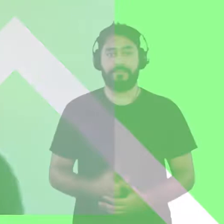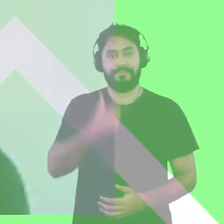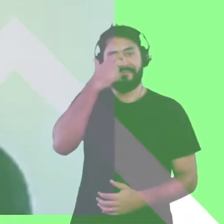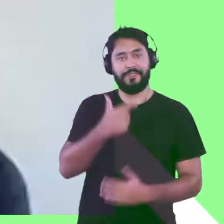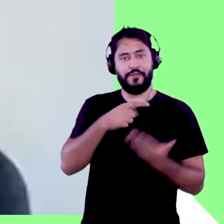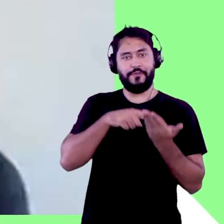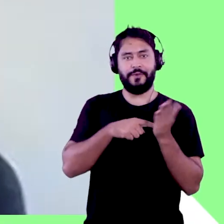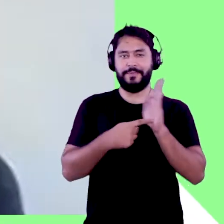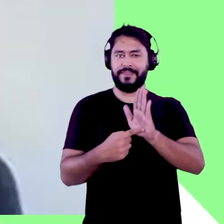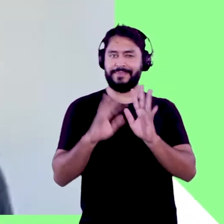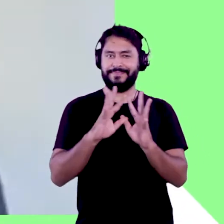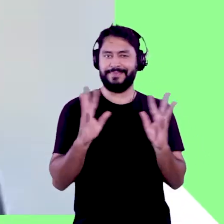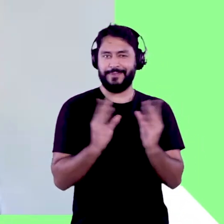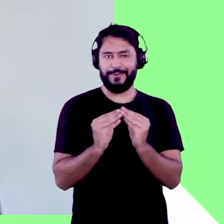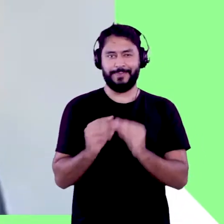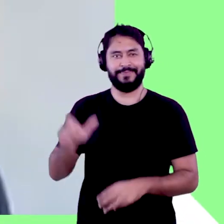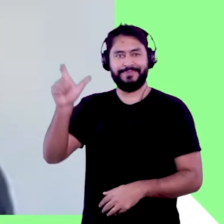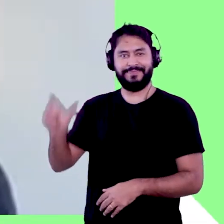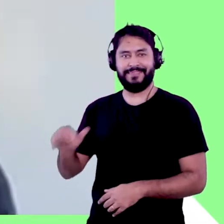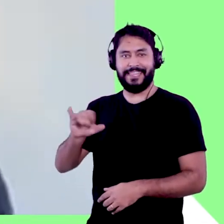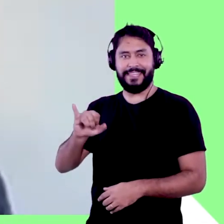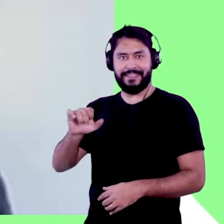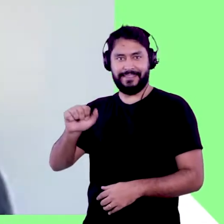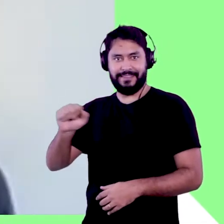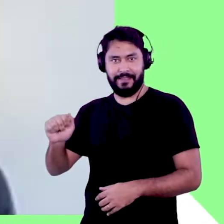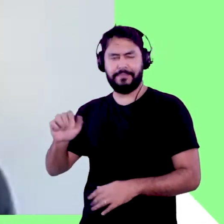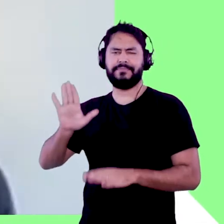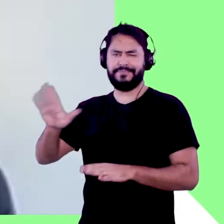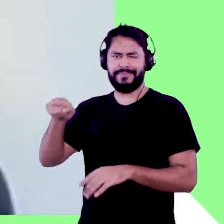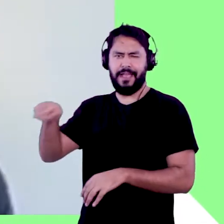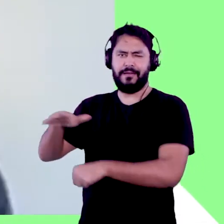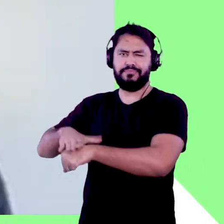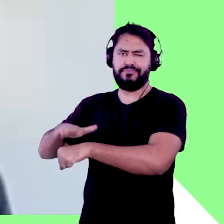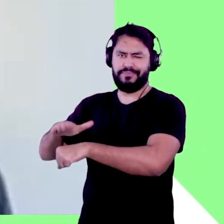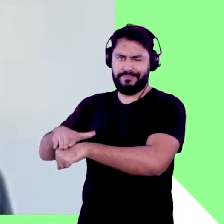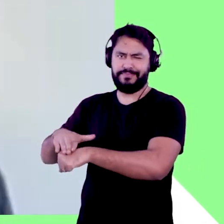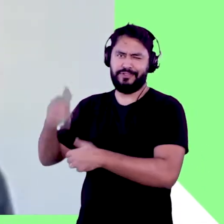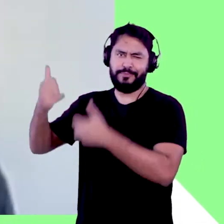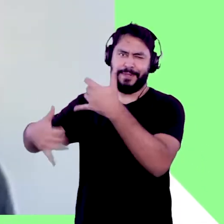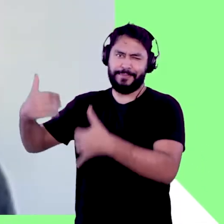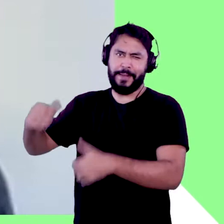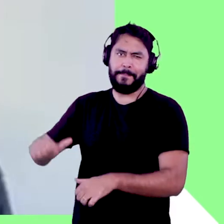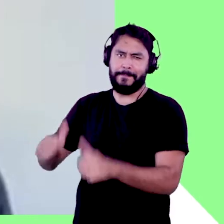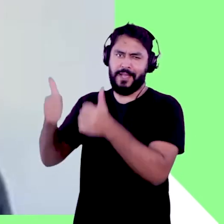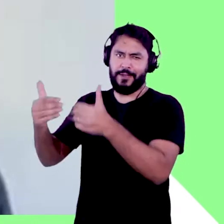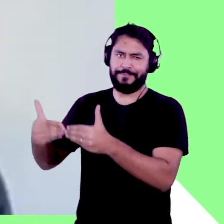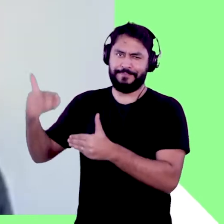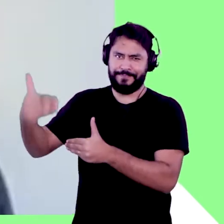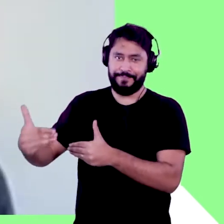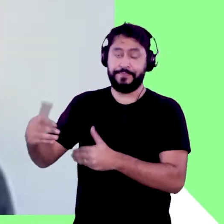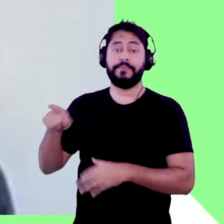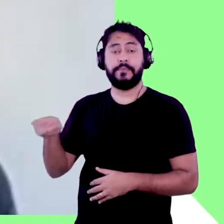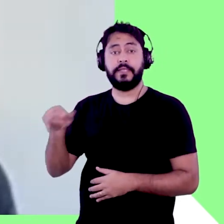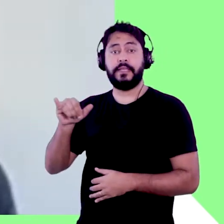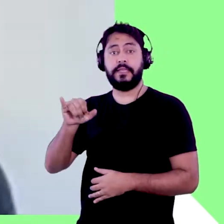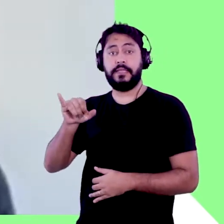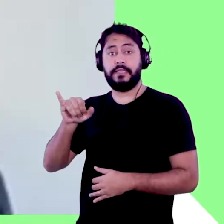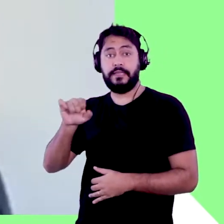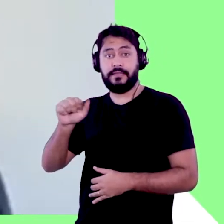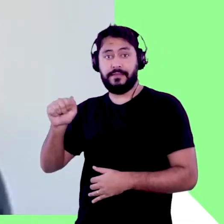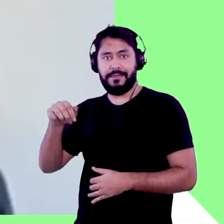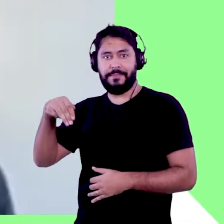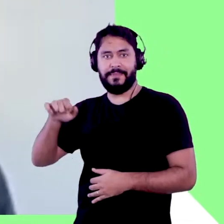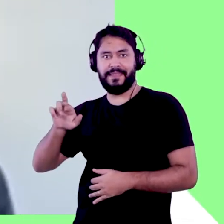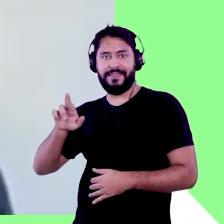Eu vou apresentar brevemente a Isa, mas ela vai falar melhor dela depois também. A Isa Meirelles, né, a convidada palestrante